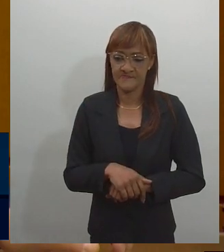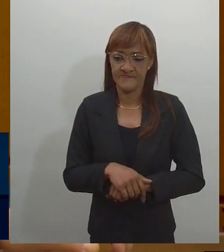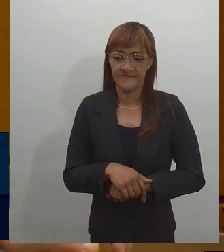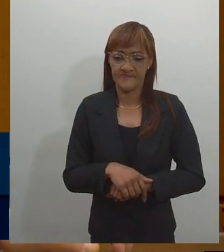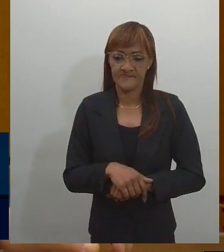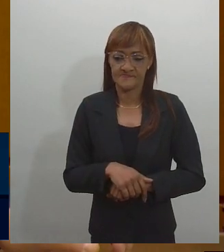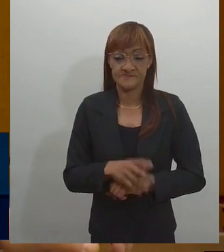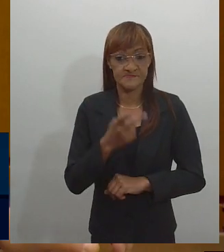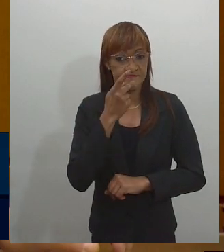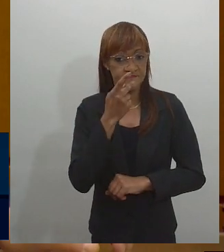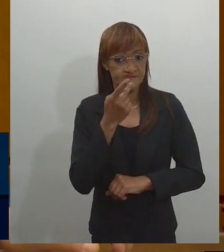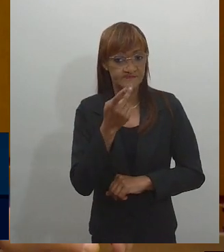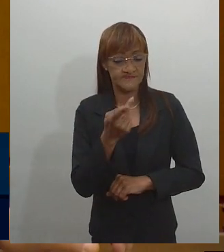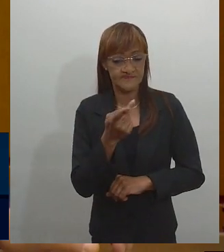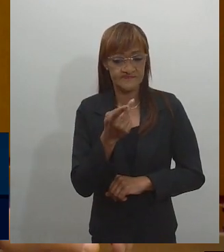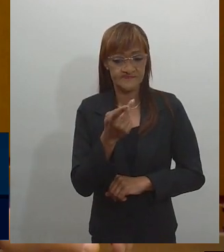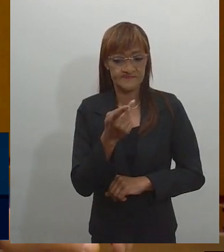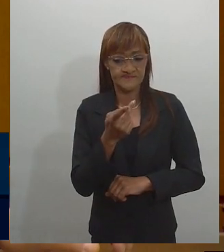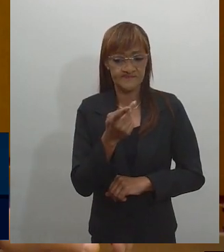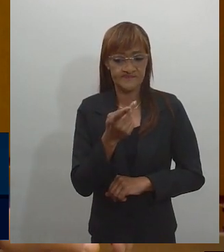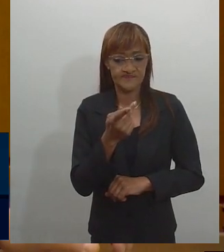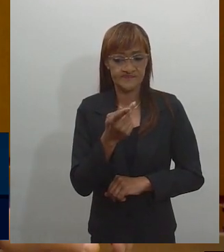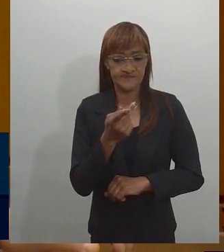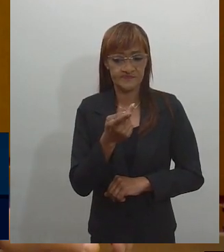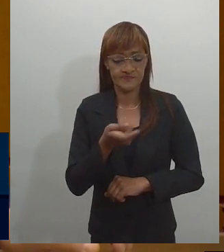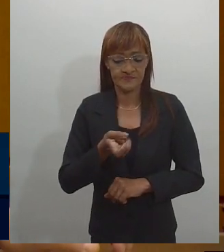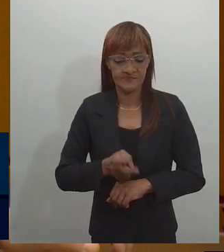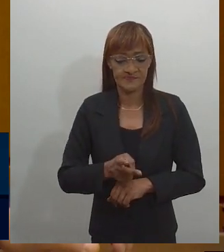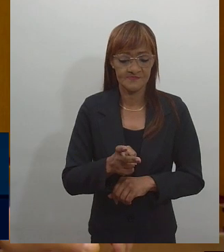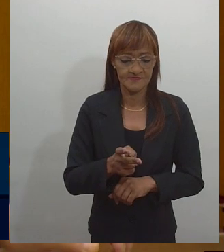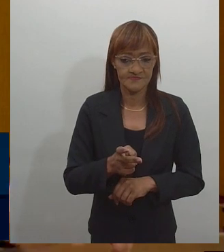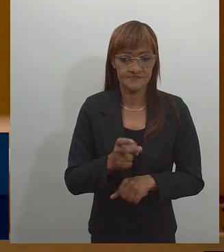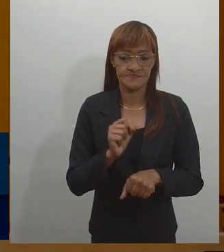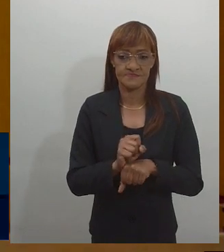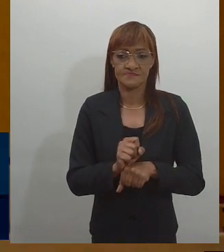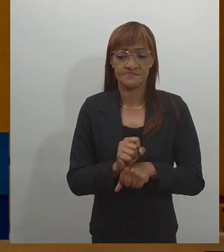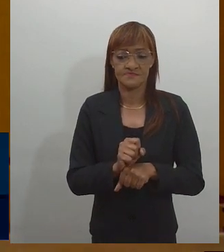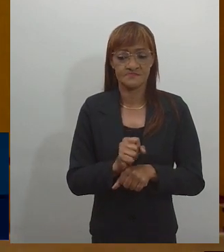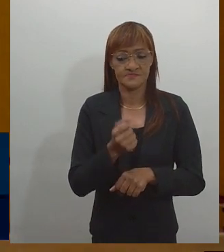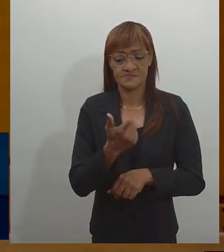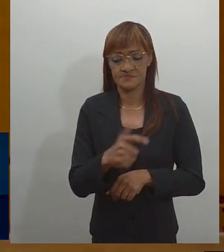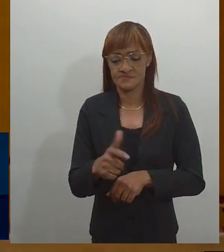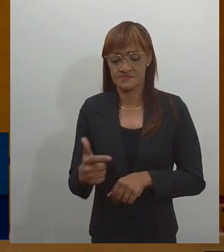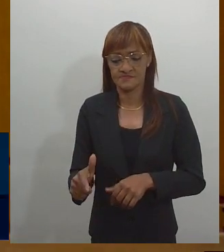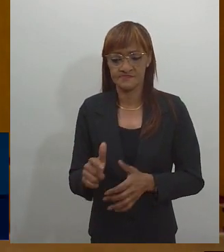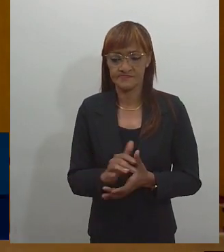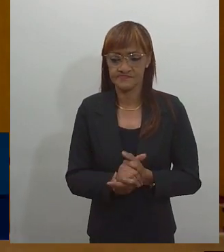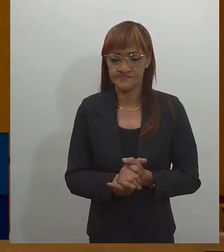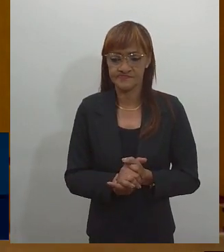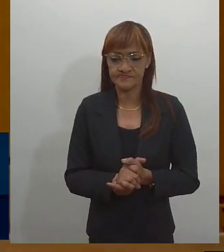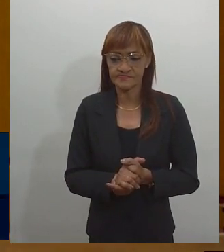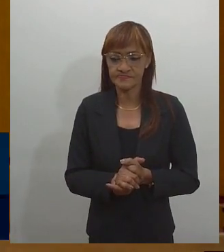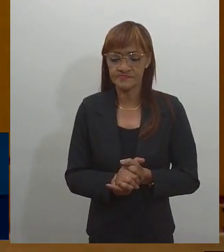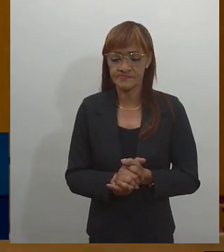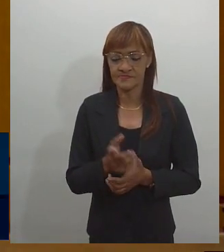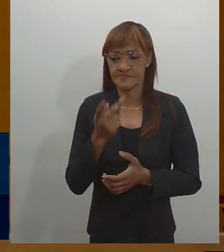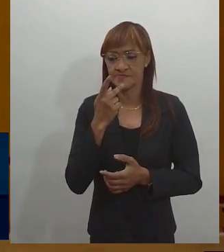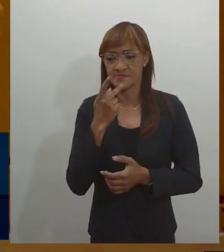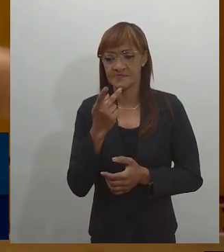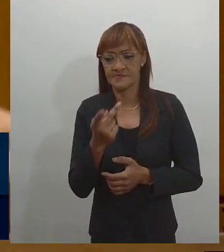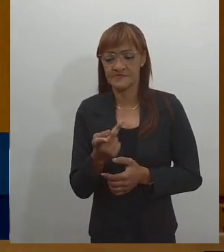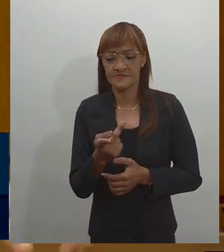mais se aplicará nos argumentos governistas trazidos aqui